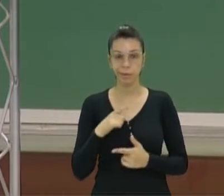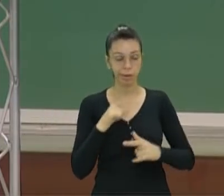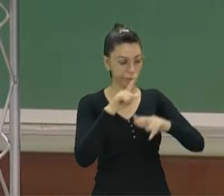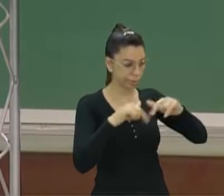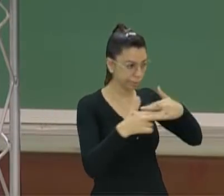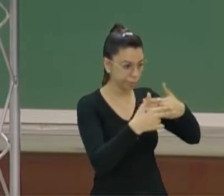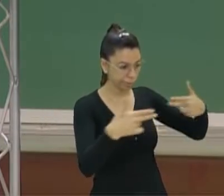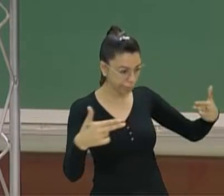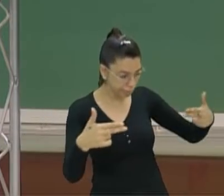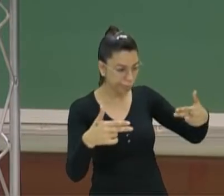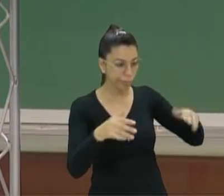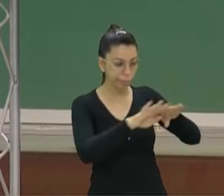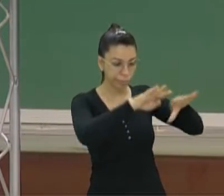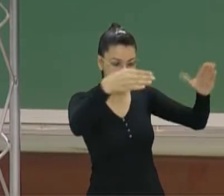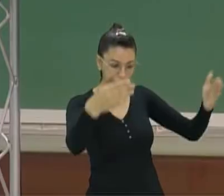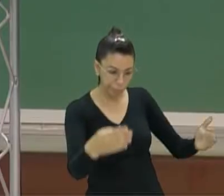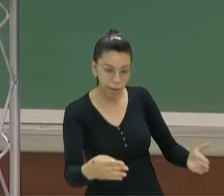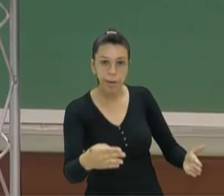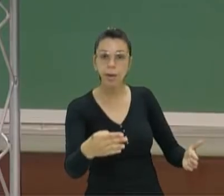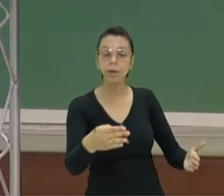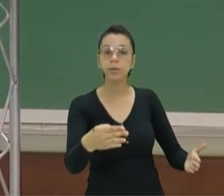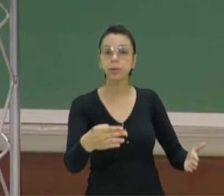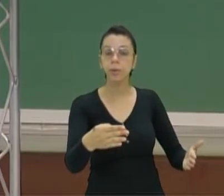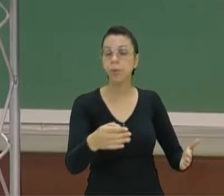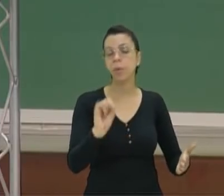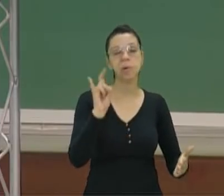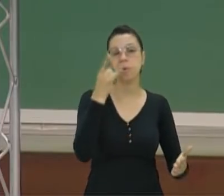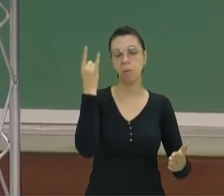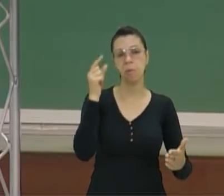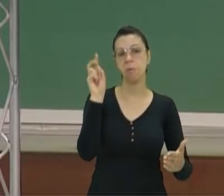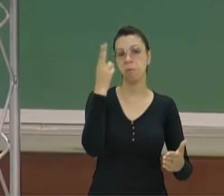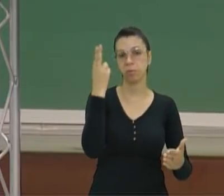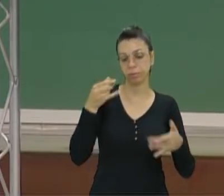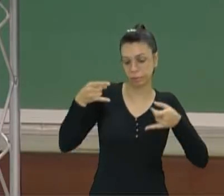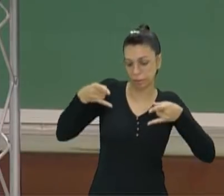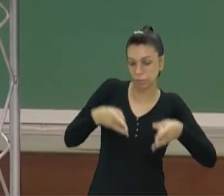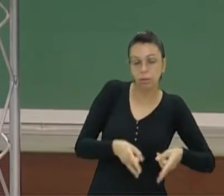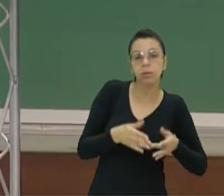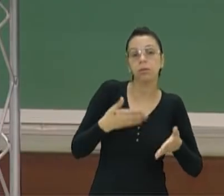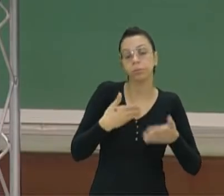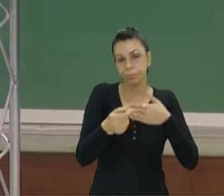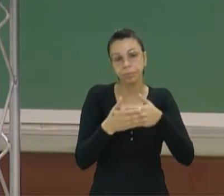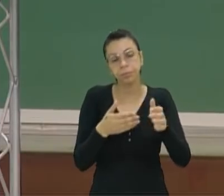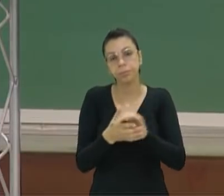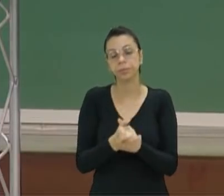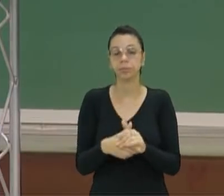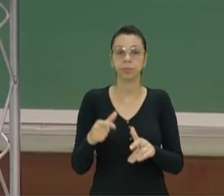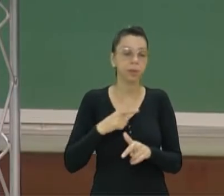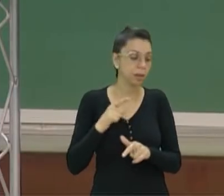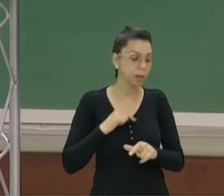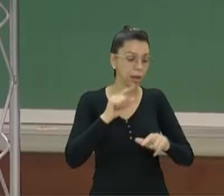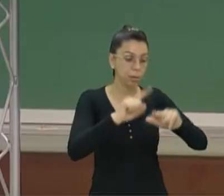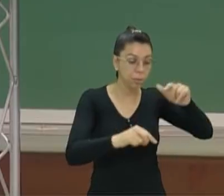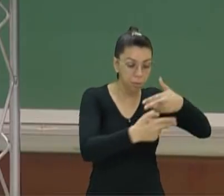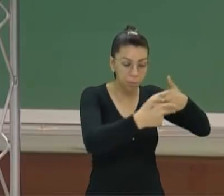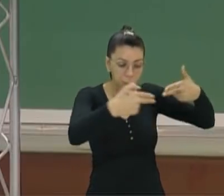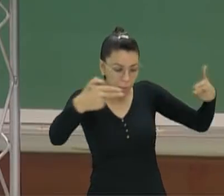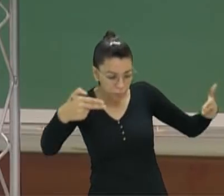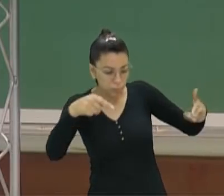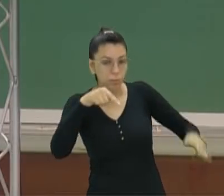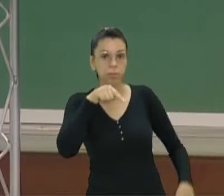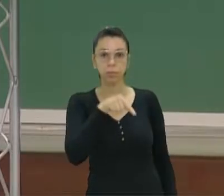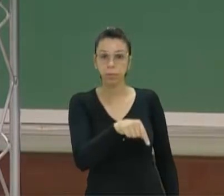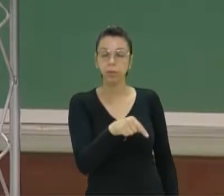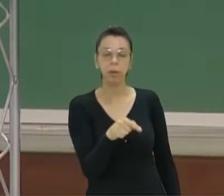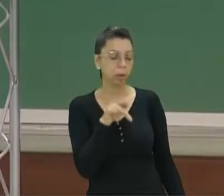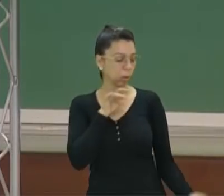aí na sua mesa, né, ou na cama, não sei onde você está nesse momento, mas tem objetos à sua volta.